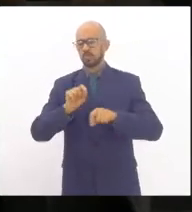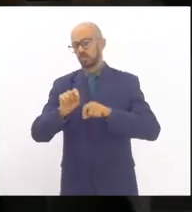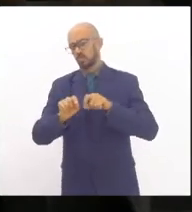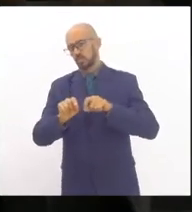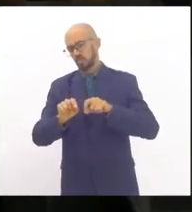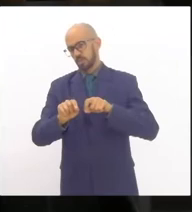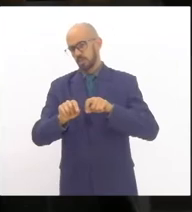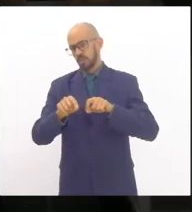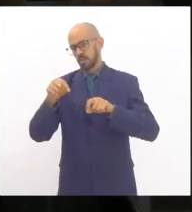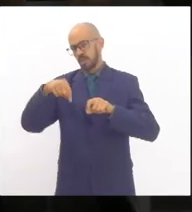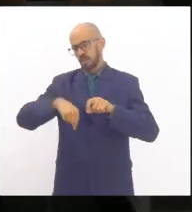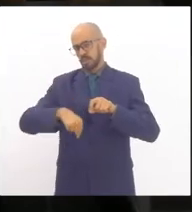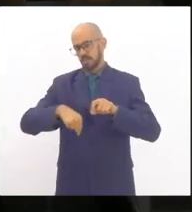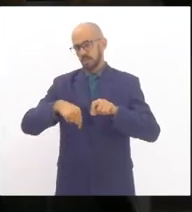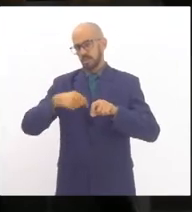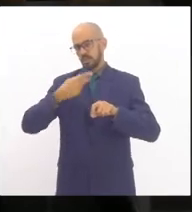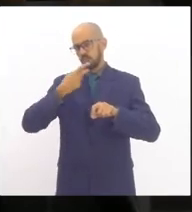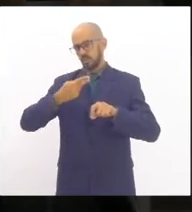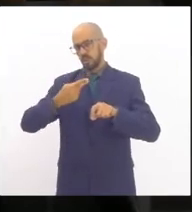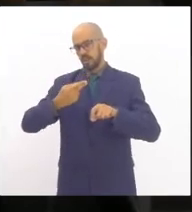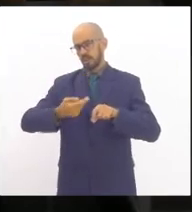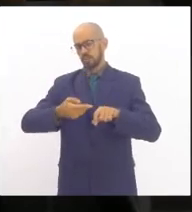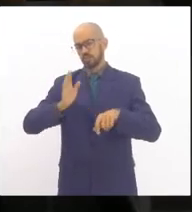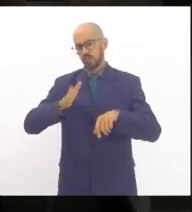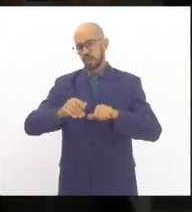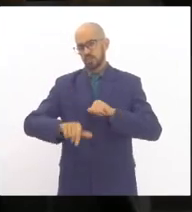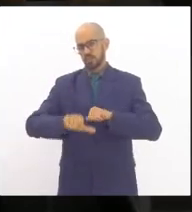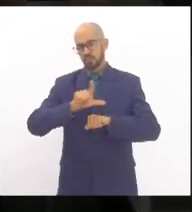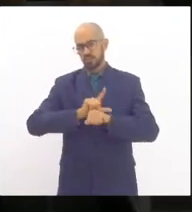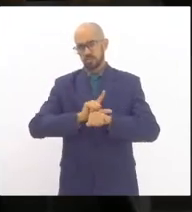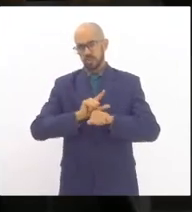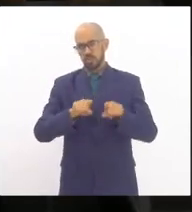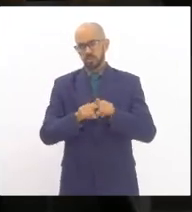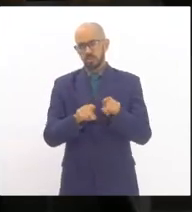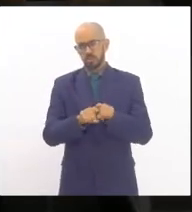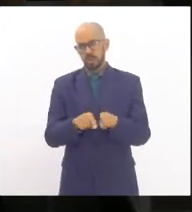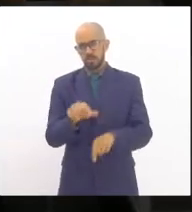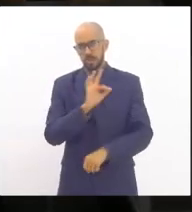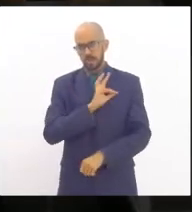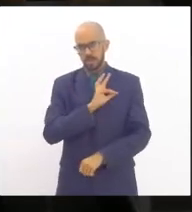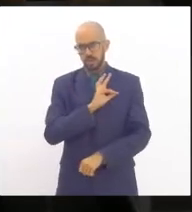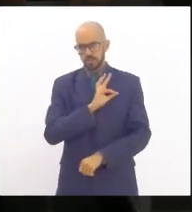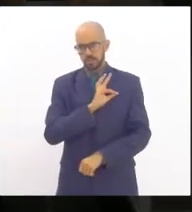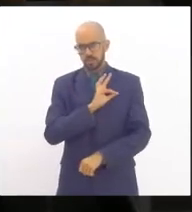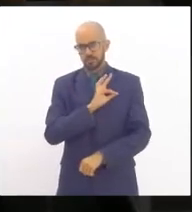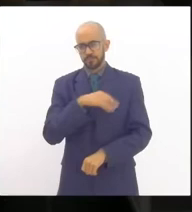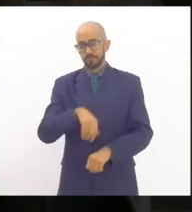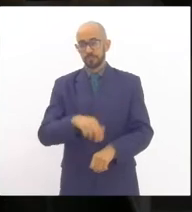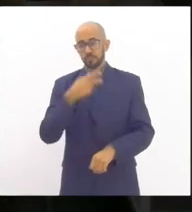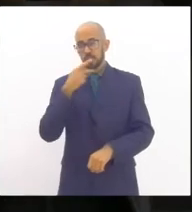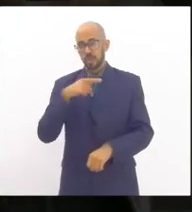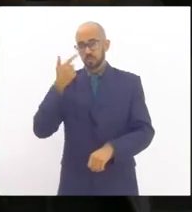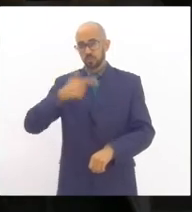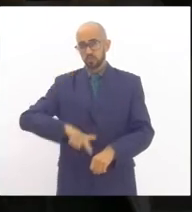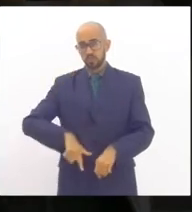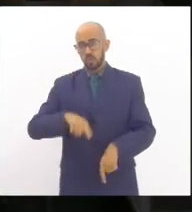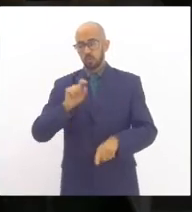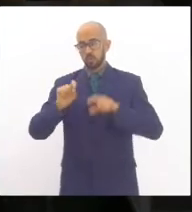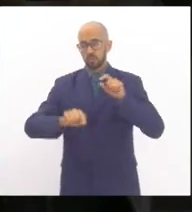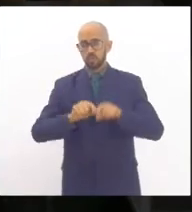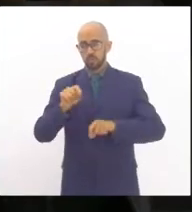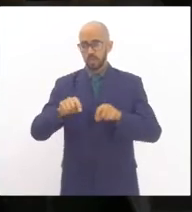que desta Tribuna falar agora pouco o Deputado Luiz Paulo é deputada Martha Rocha de novo abordando o tema